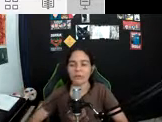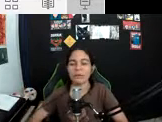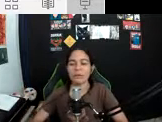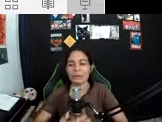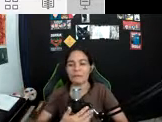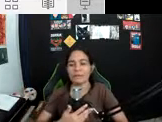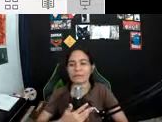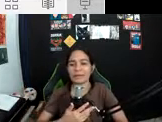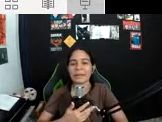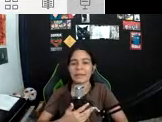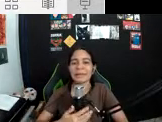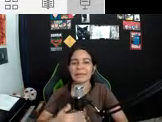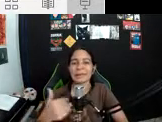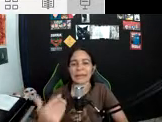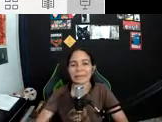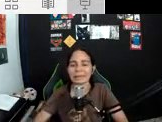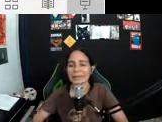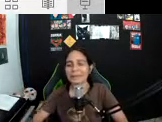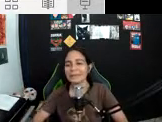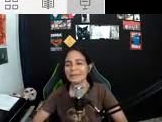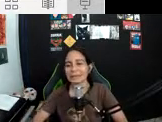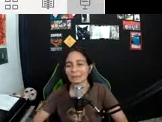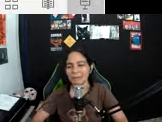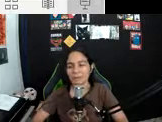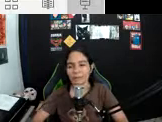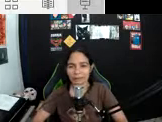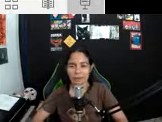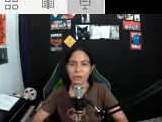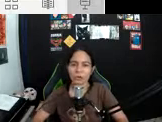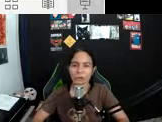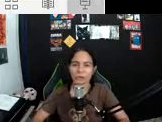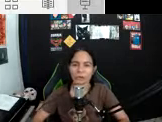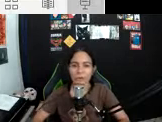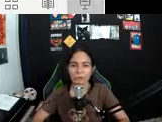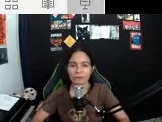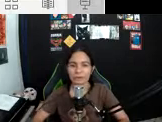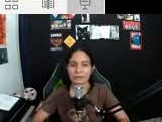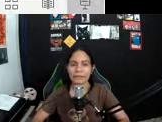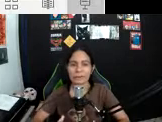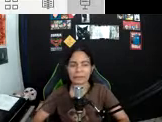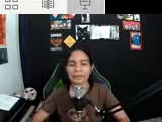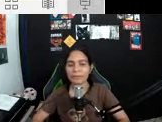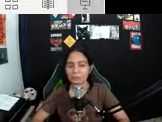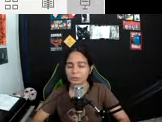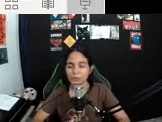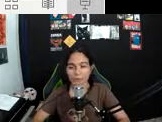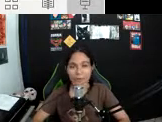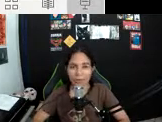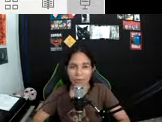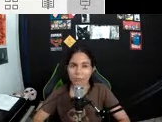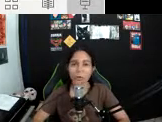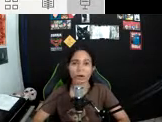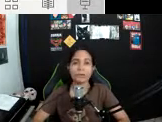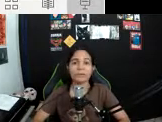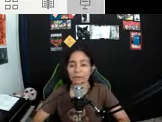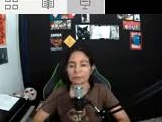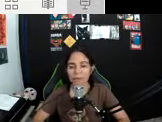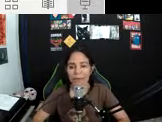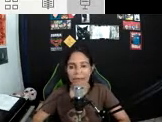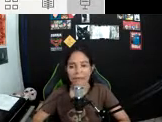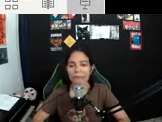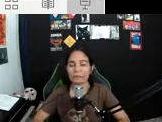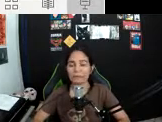a pessoa para ver se ela aceita, né? Você cuida dela. Lógico que não, né? Isso aí ela tá com risco iminente de morte.